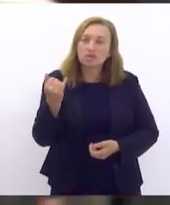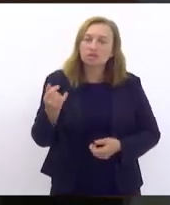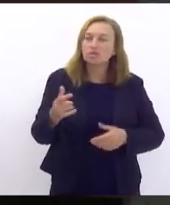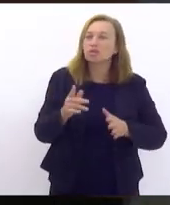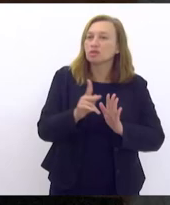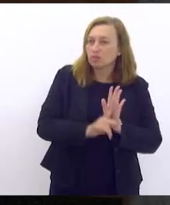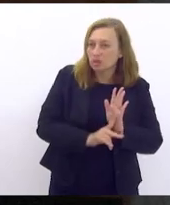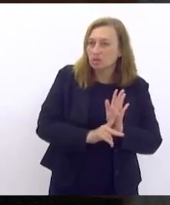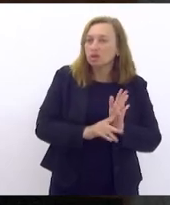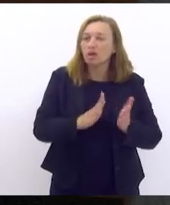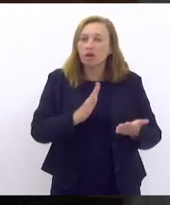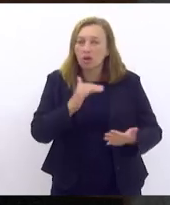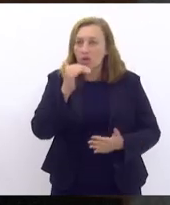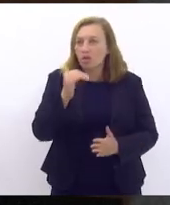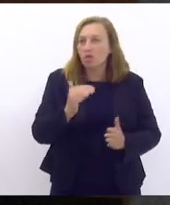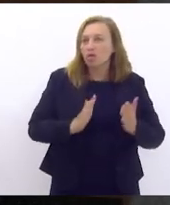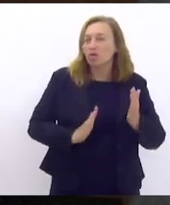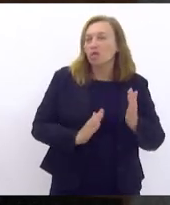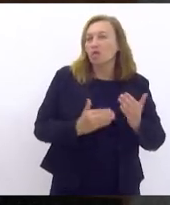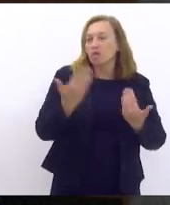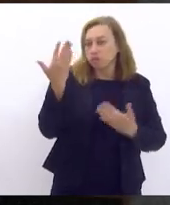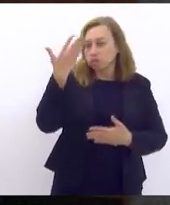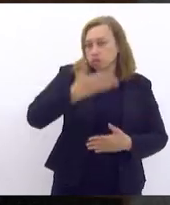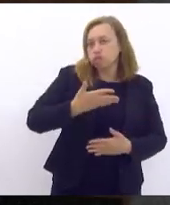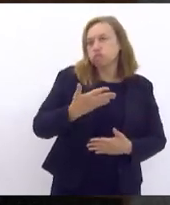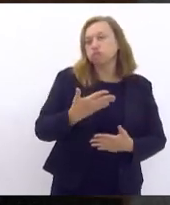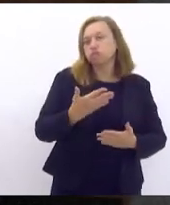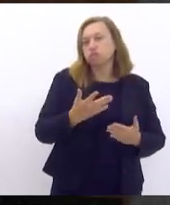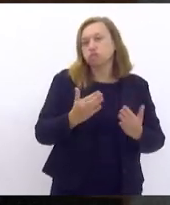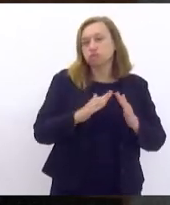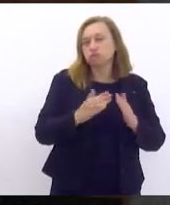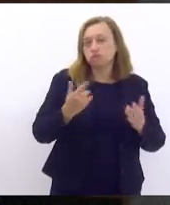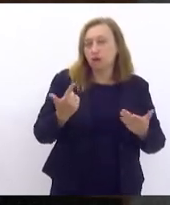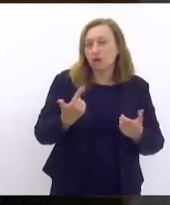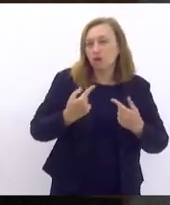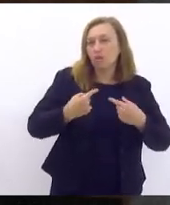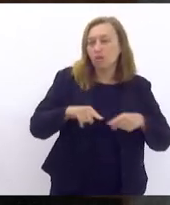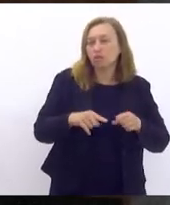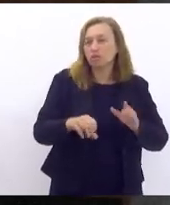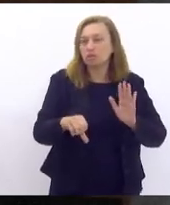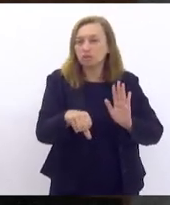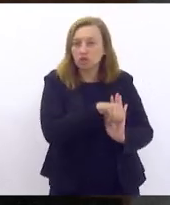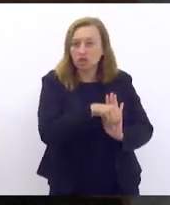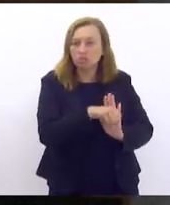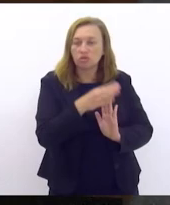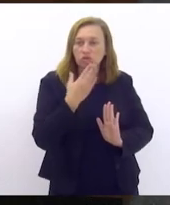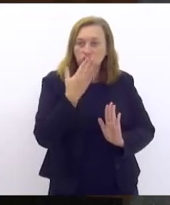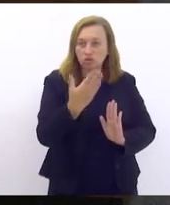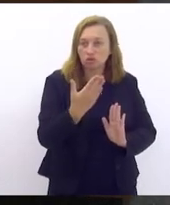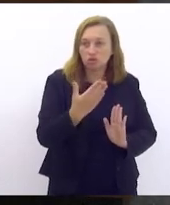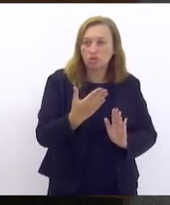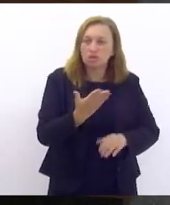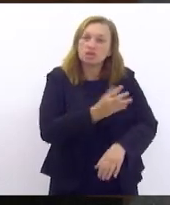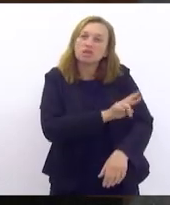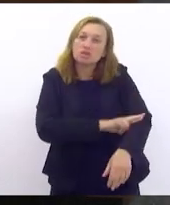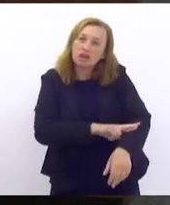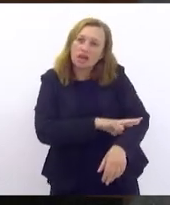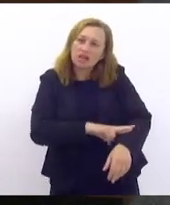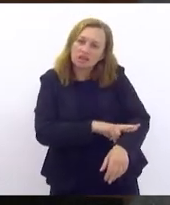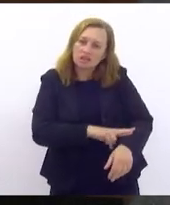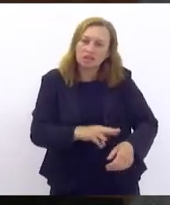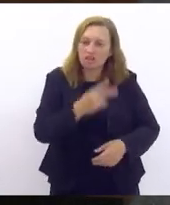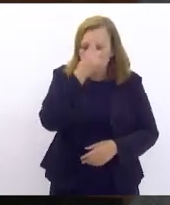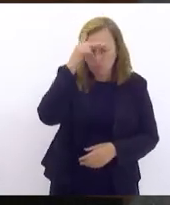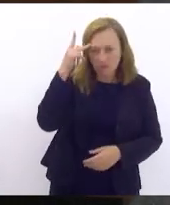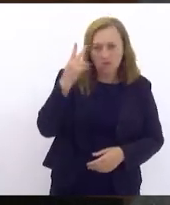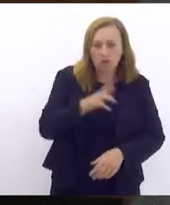é uma comprovação que essa casa aqui é contra esse tipo de crime que são cometidos, que é o crime de racismo. E essas pessoas que